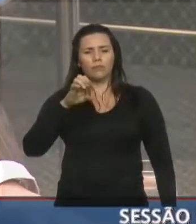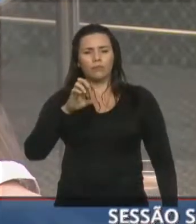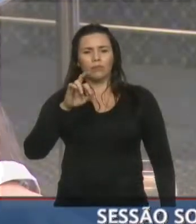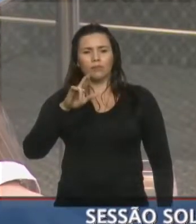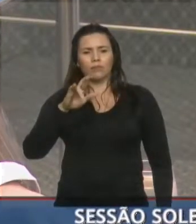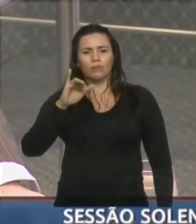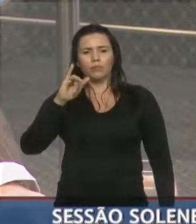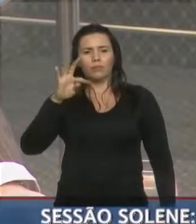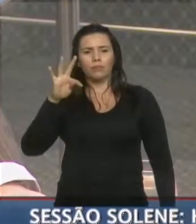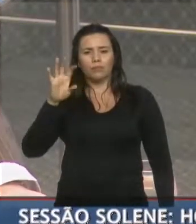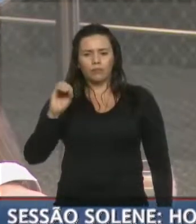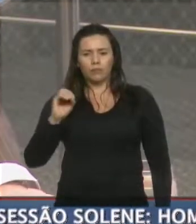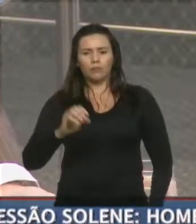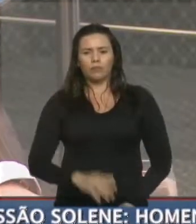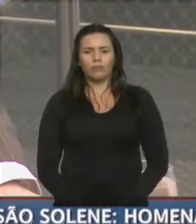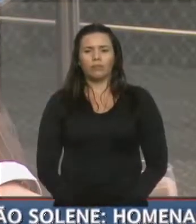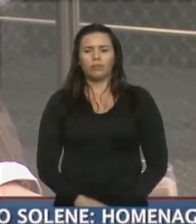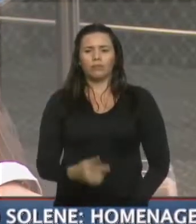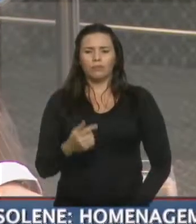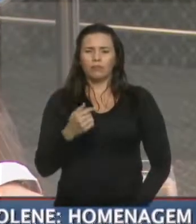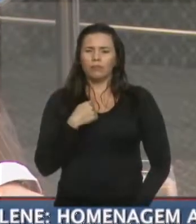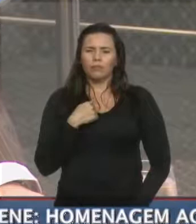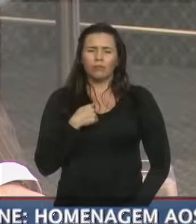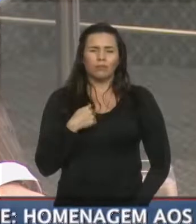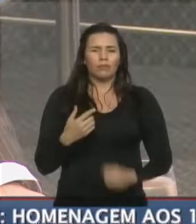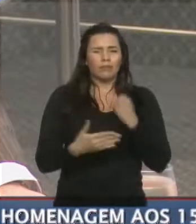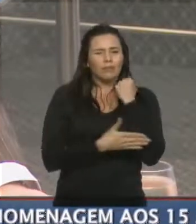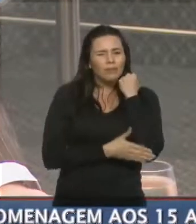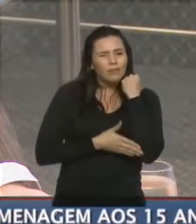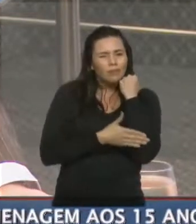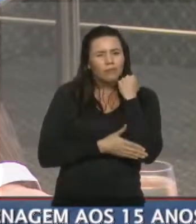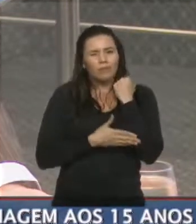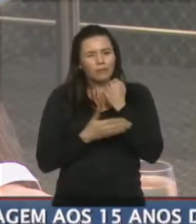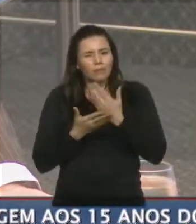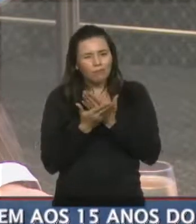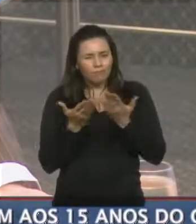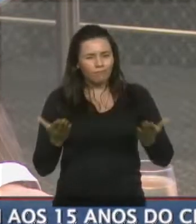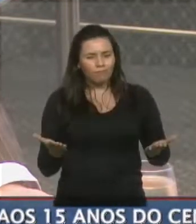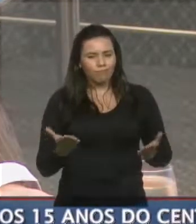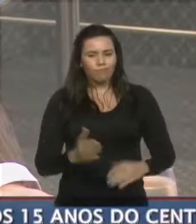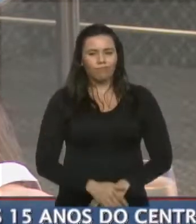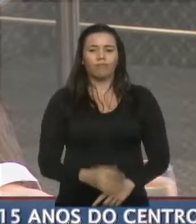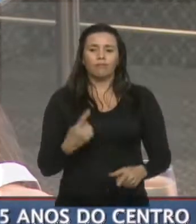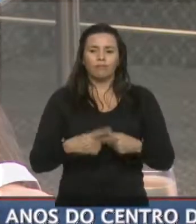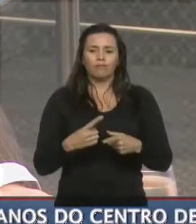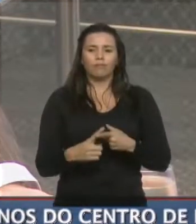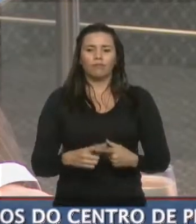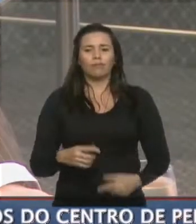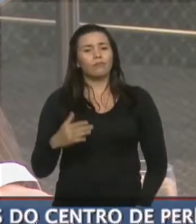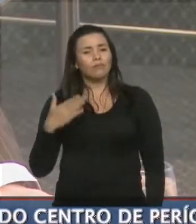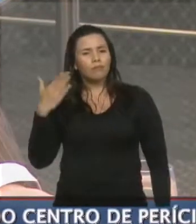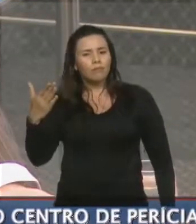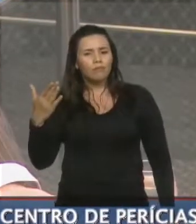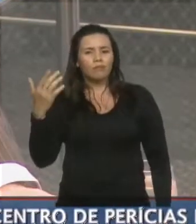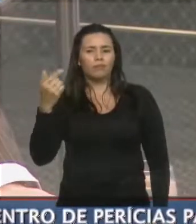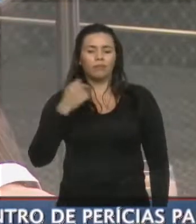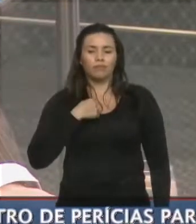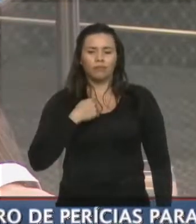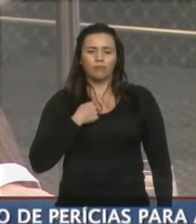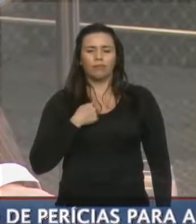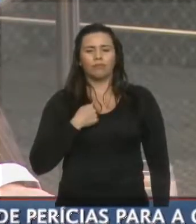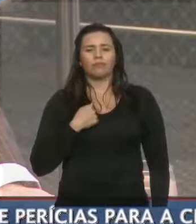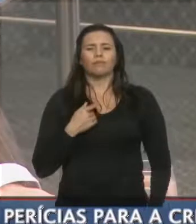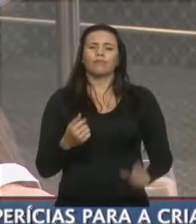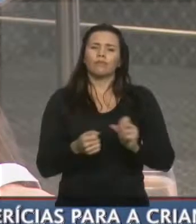particular que eu sinto de vocês. Porque, quando ainda na cadeira de Ciências